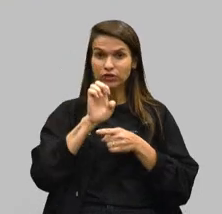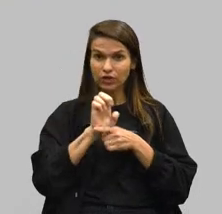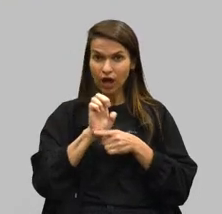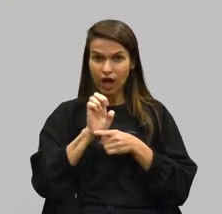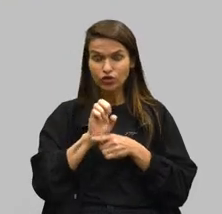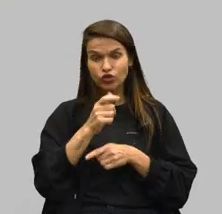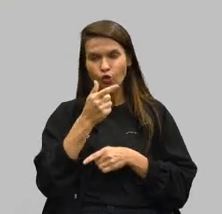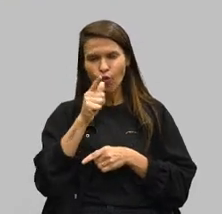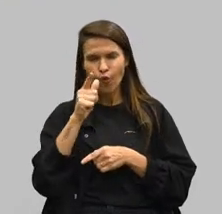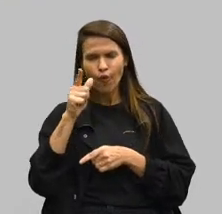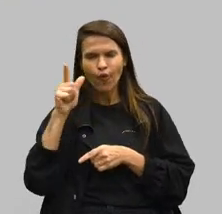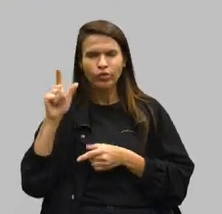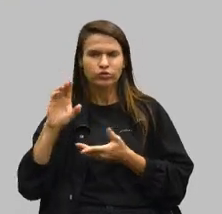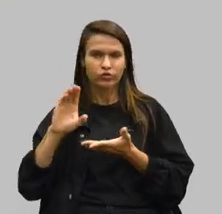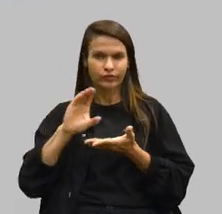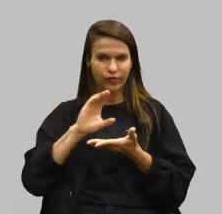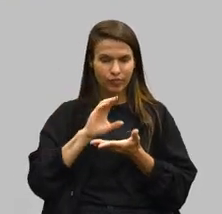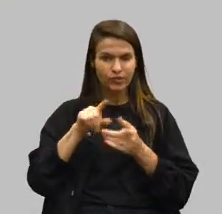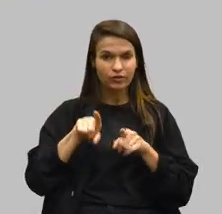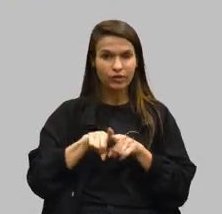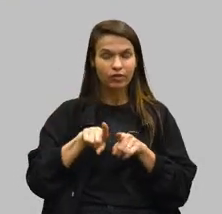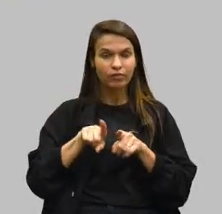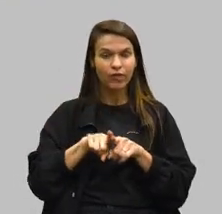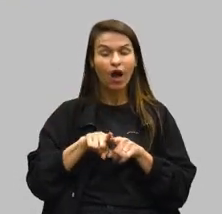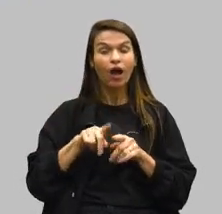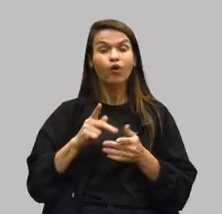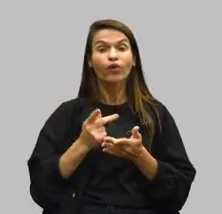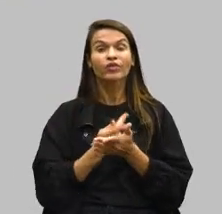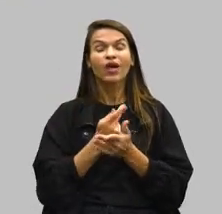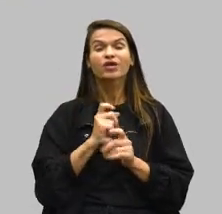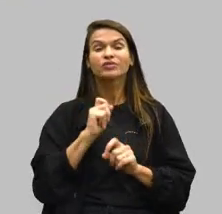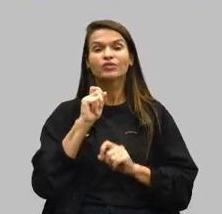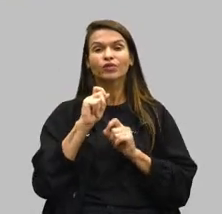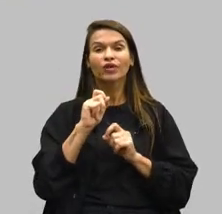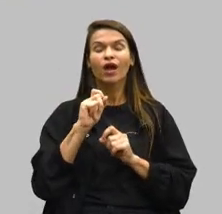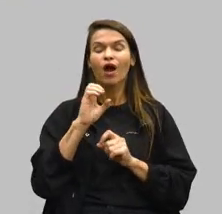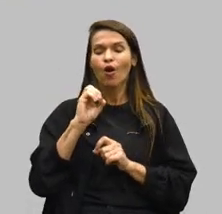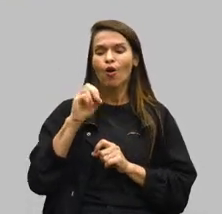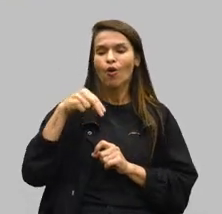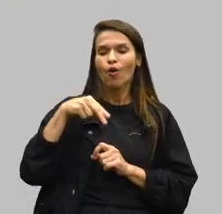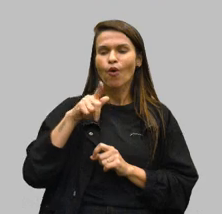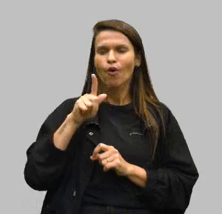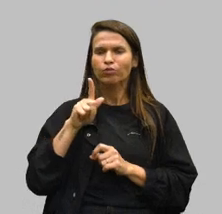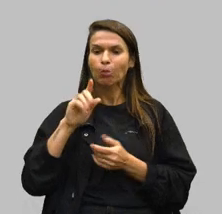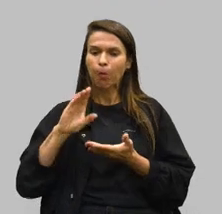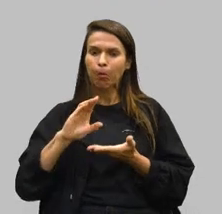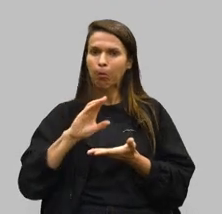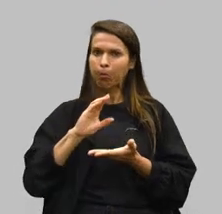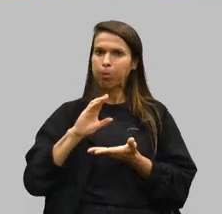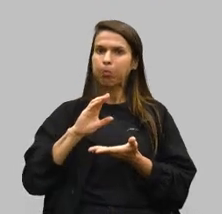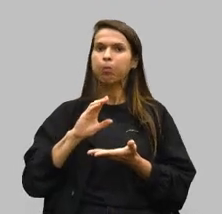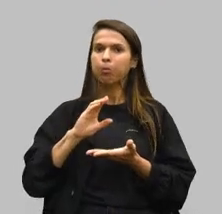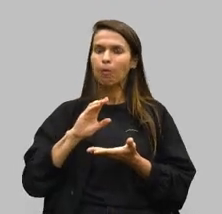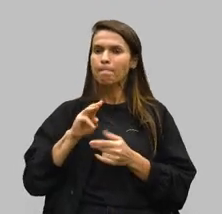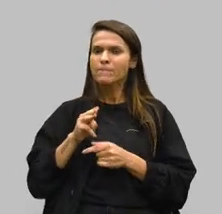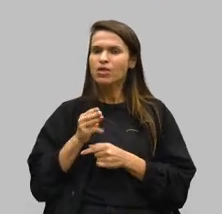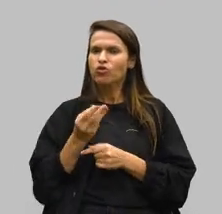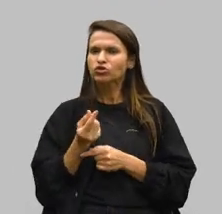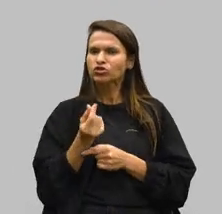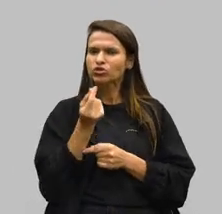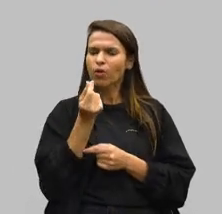de outras fontes de financiamento ocorre que essas ones recebem milhões de dinheiro e não fazem as